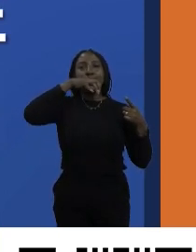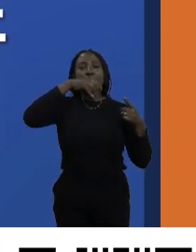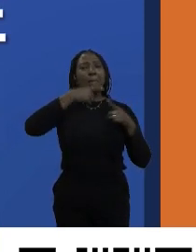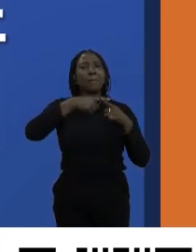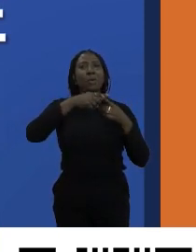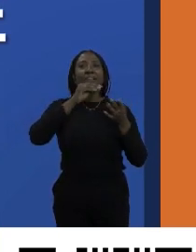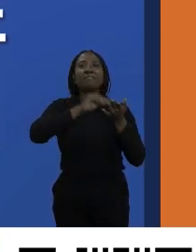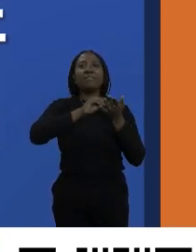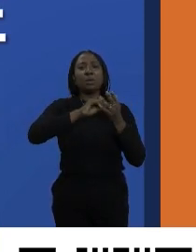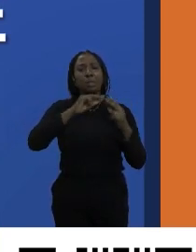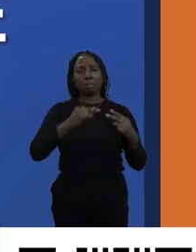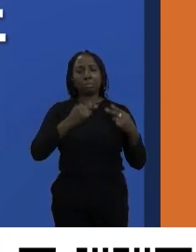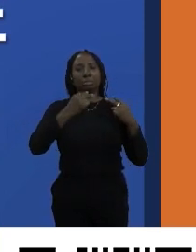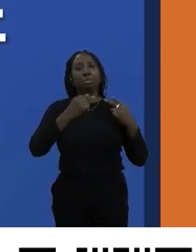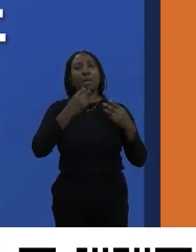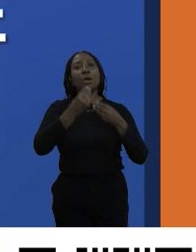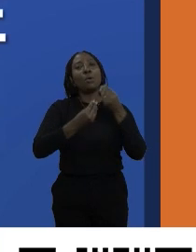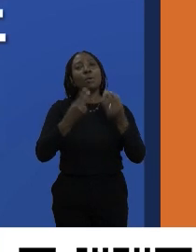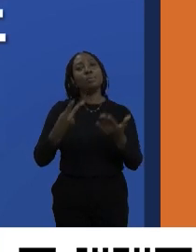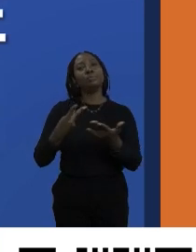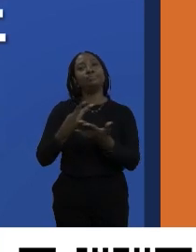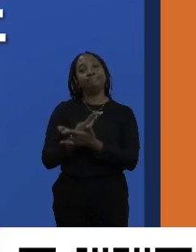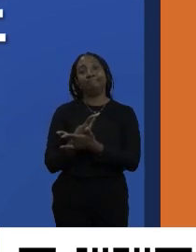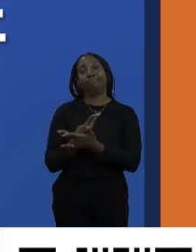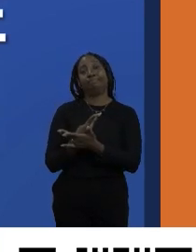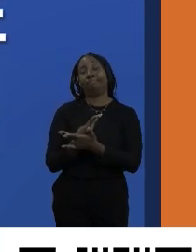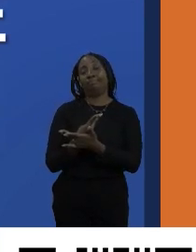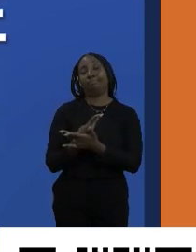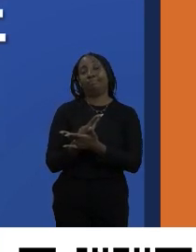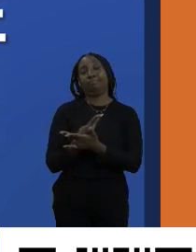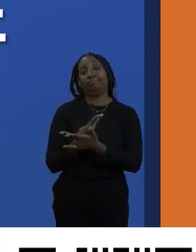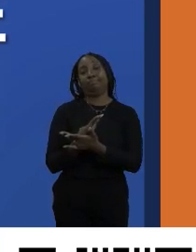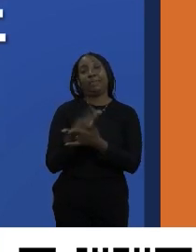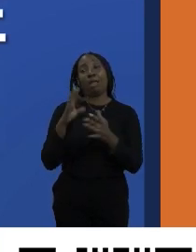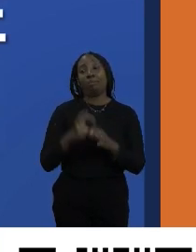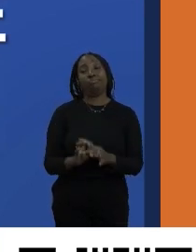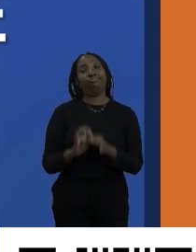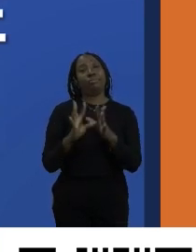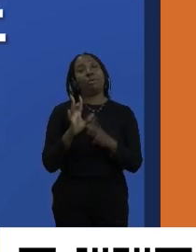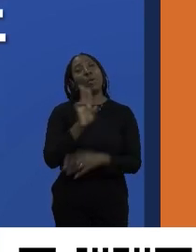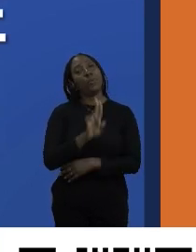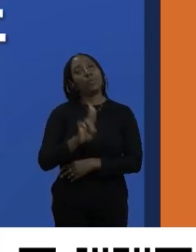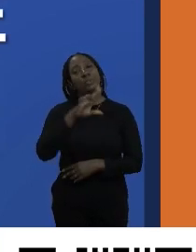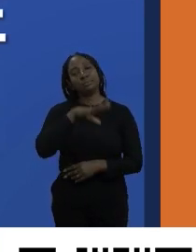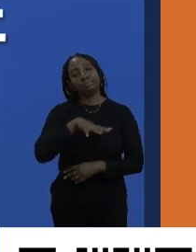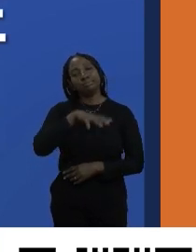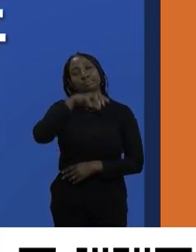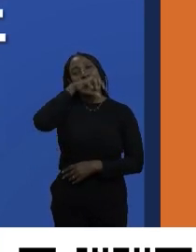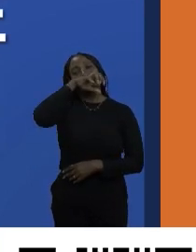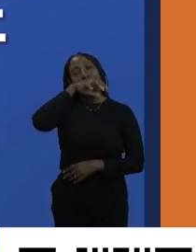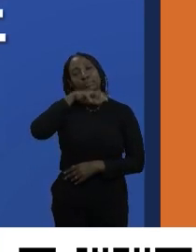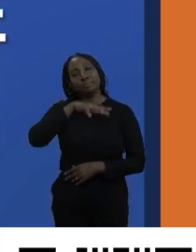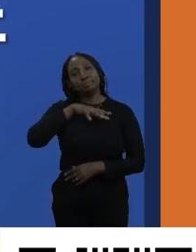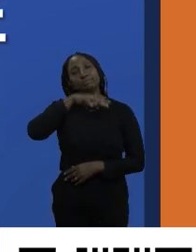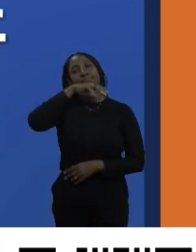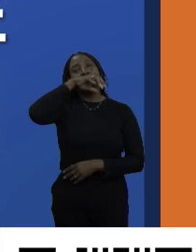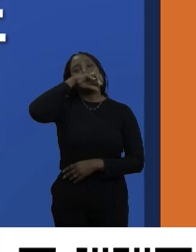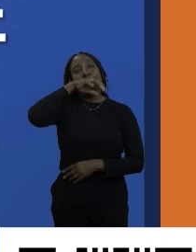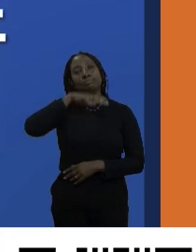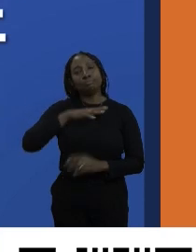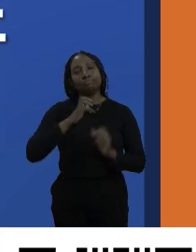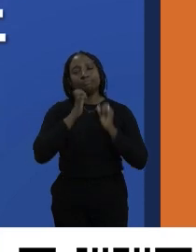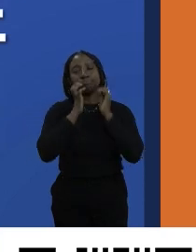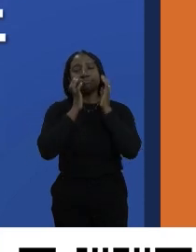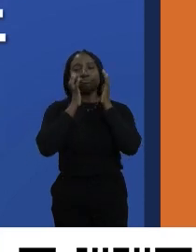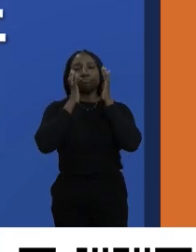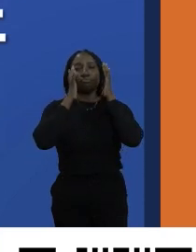prestando atenção na nossa respiração, porque ela acontece de forma autônoma. Usem a respiração a nosso favor, gente. Mandem oxigênio para dentro